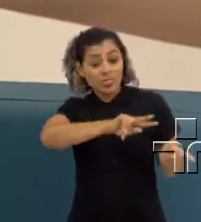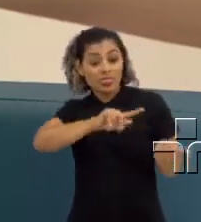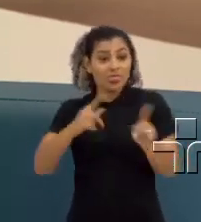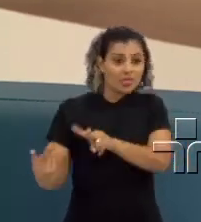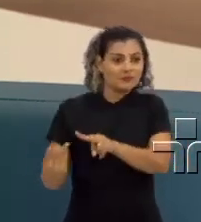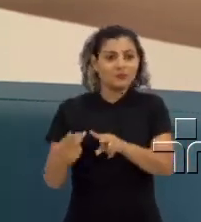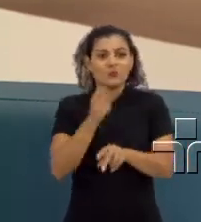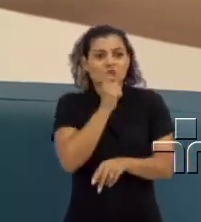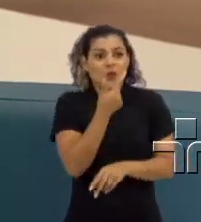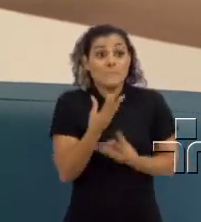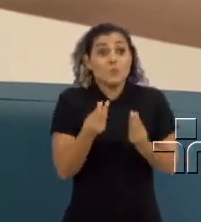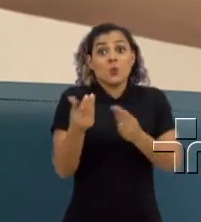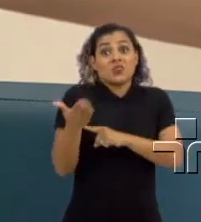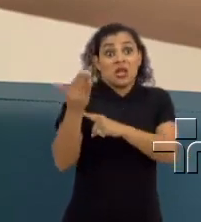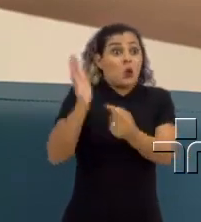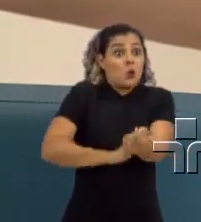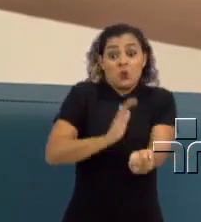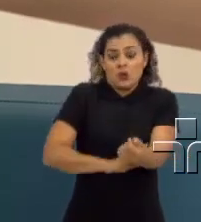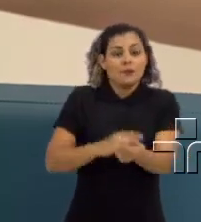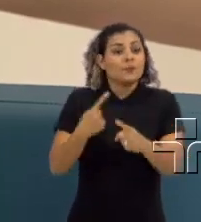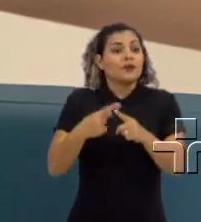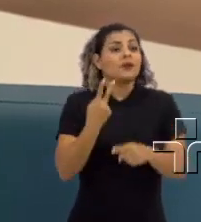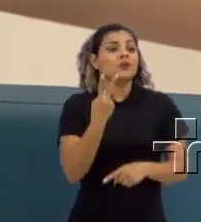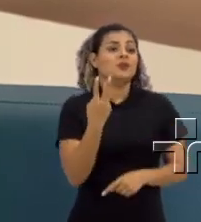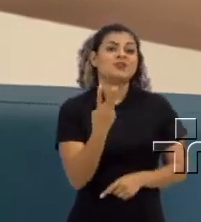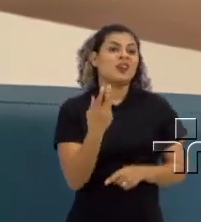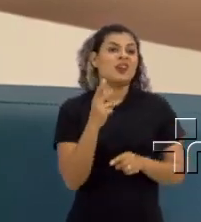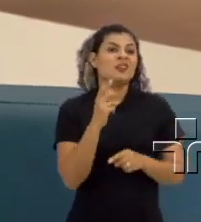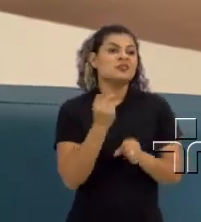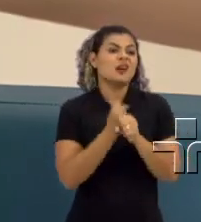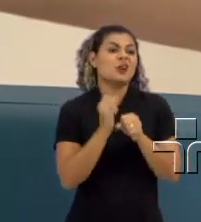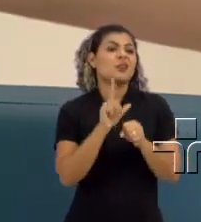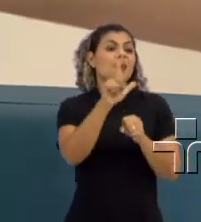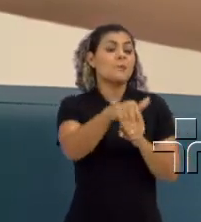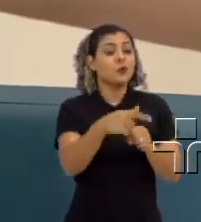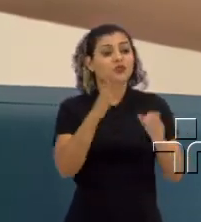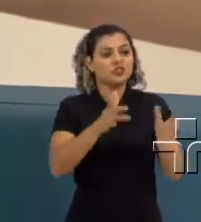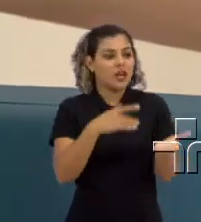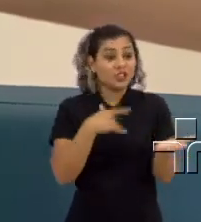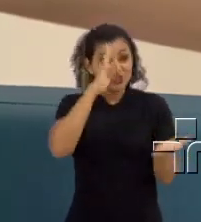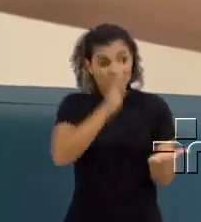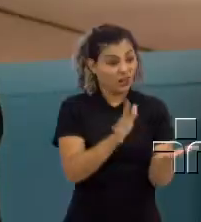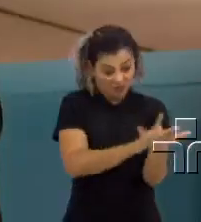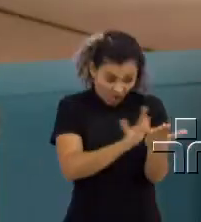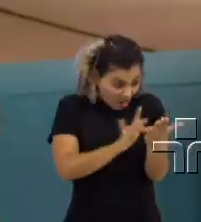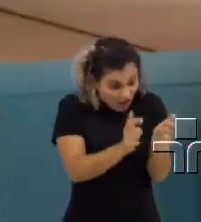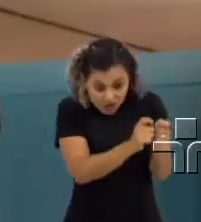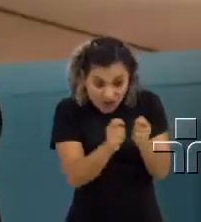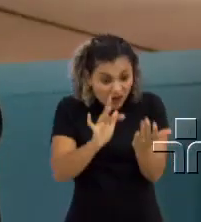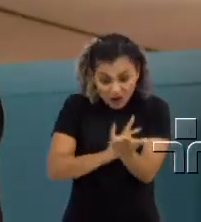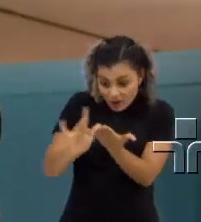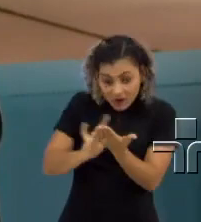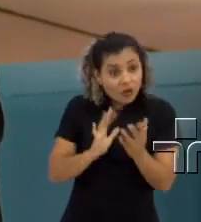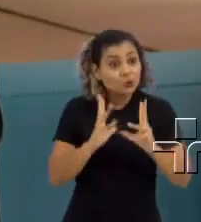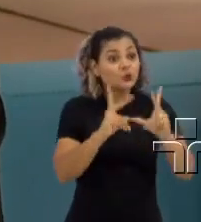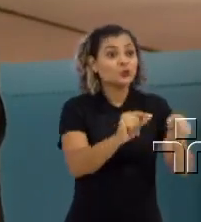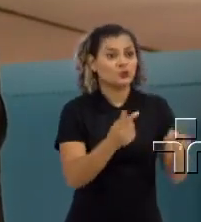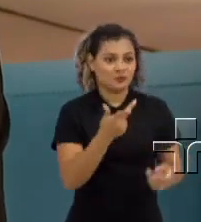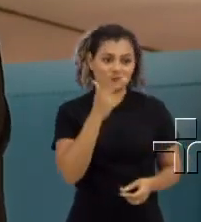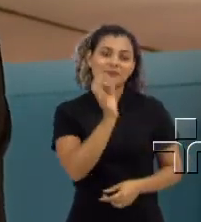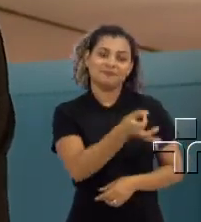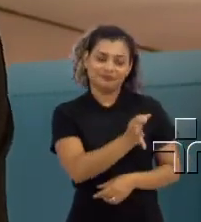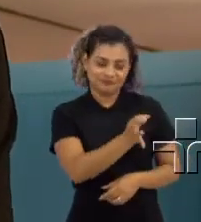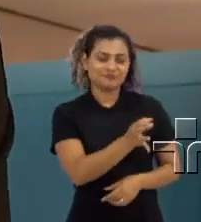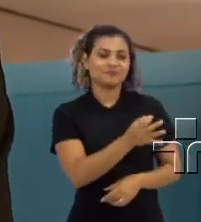tão tecnológico quanto quem já nasceu 2, 3 anos depois, que praticamente já nasceu com o dedinho. Para eles é tudo touchscreen, né? Para o mais